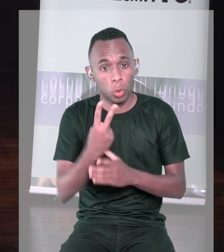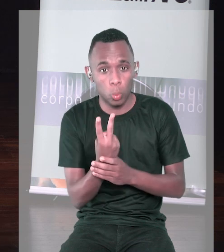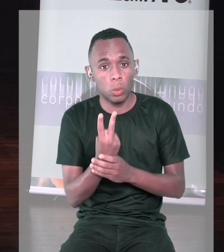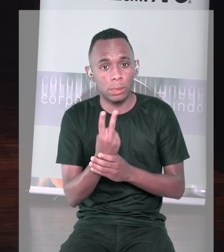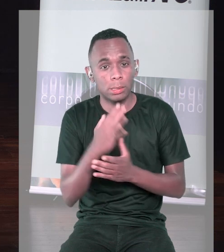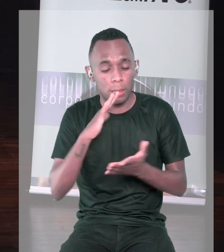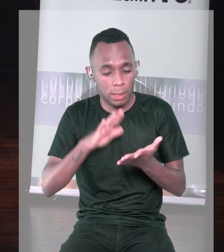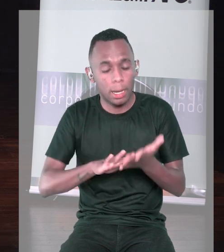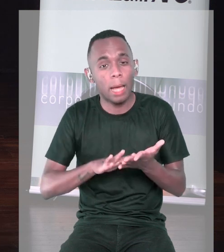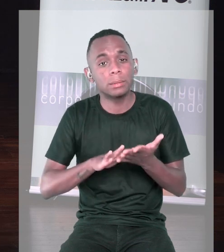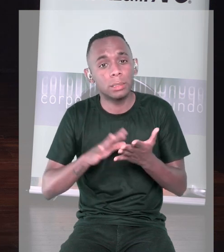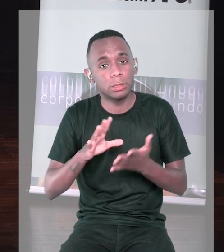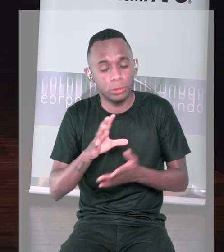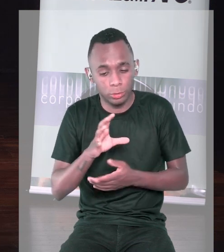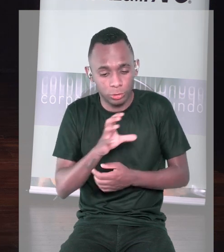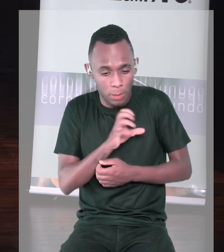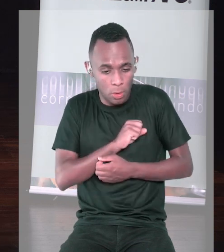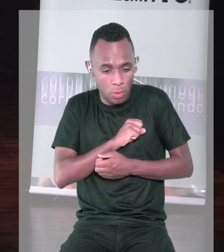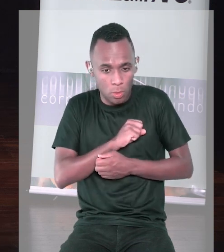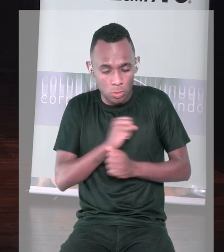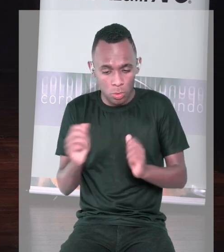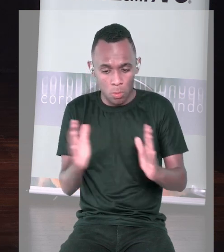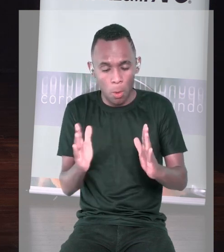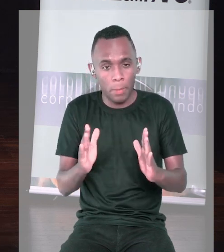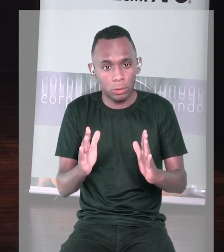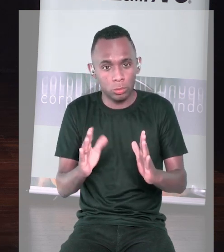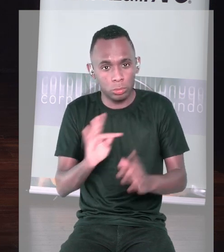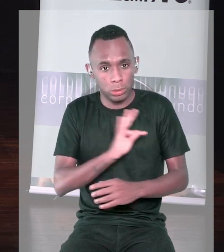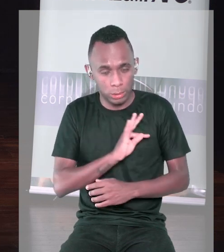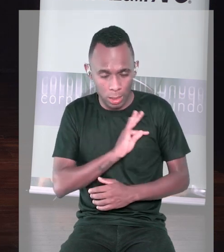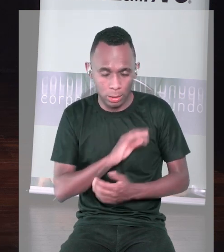2 cartas de amor na era da técnica.